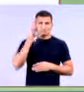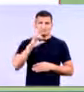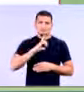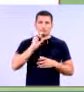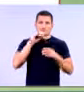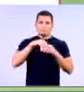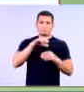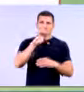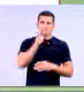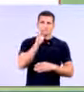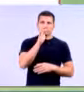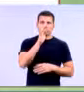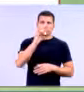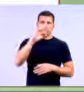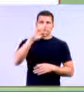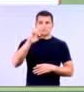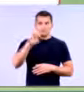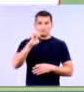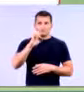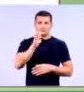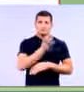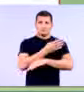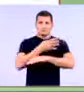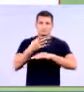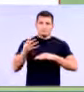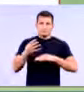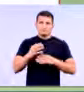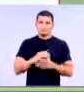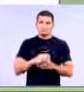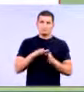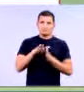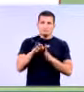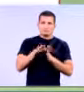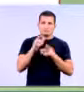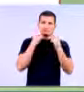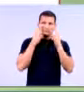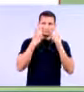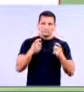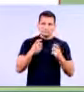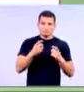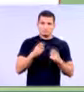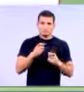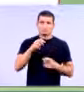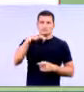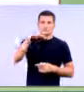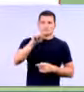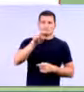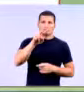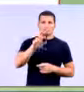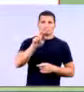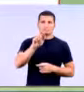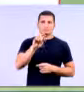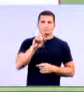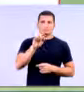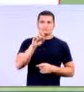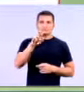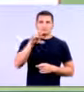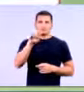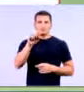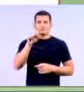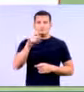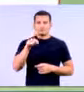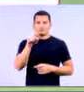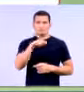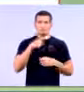pacote do Office da Microsoft. E a dica interessante a respeito dos navegadores é que você